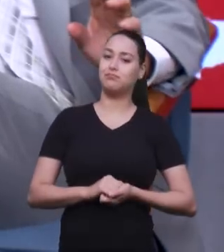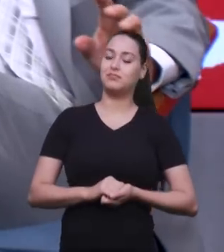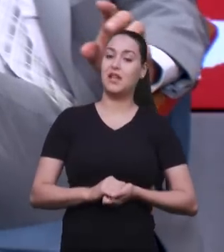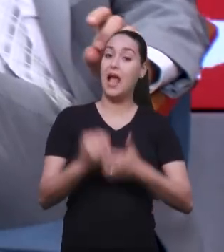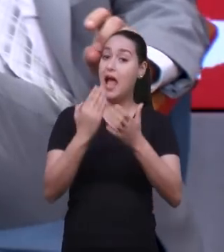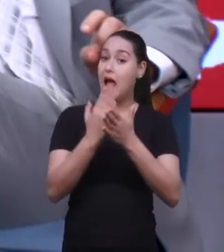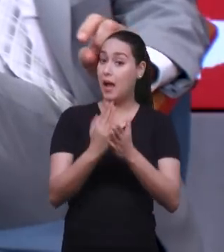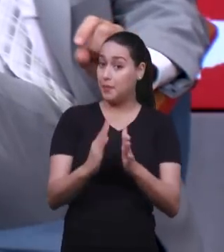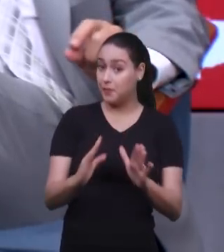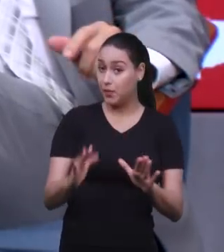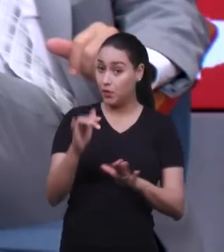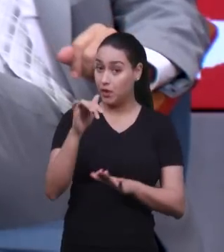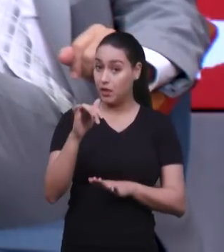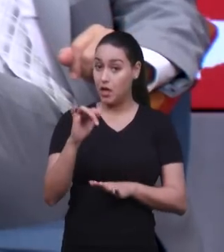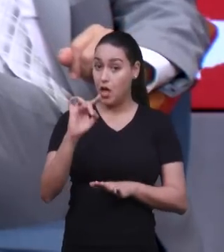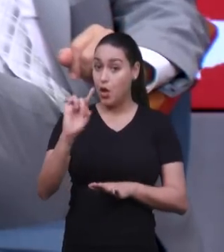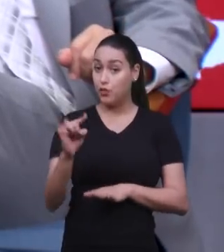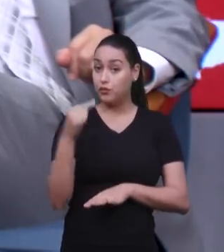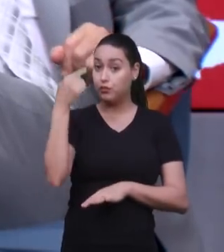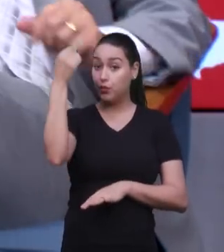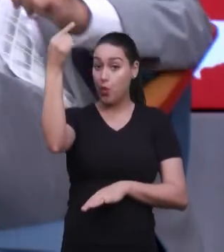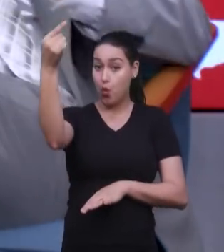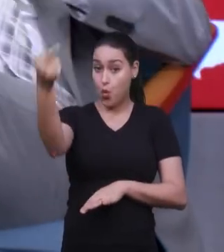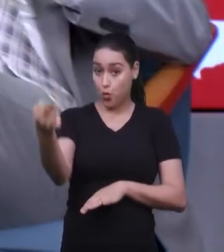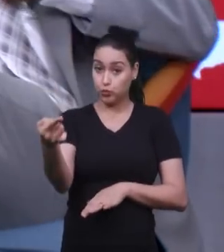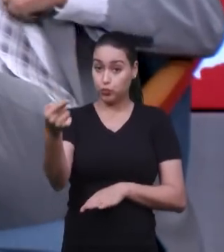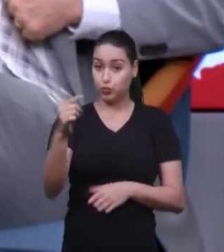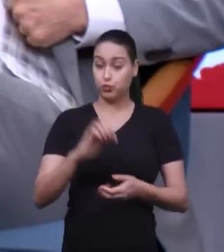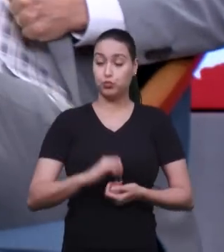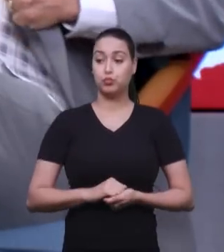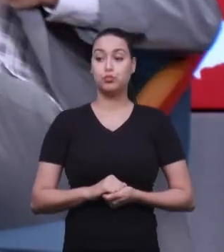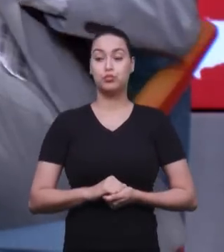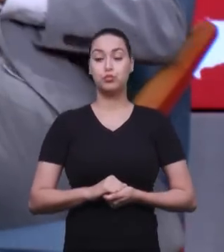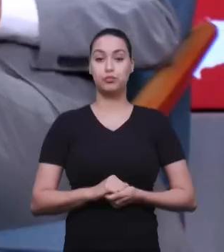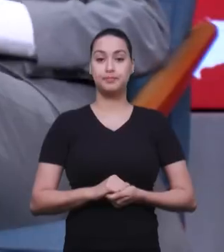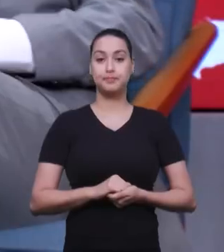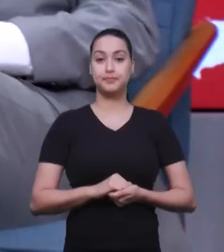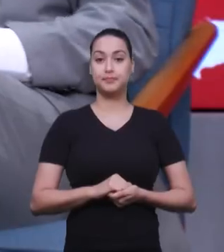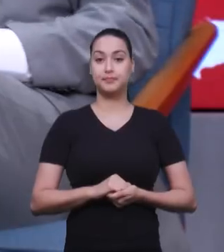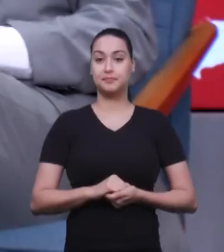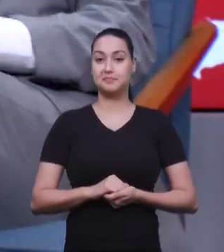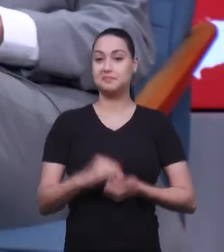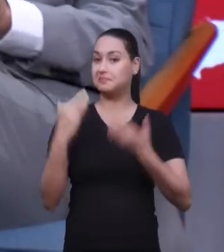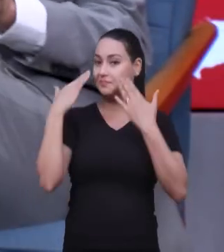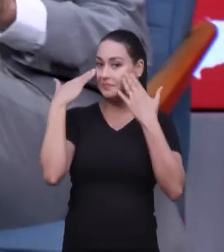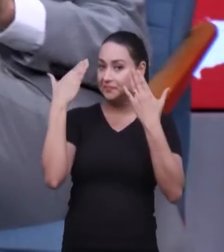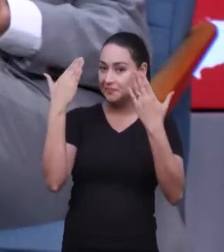Nós vamos parar por aqui e no próximo